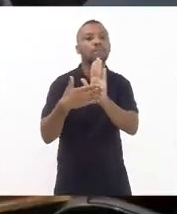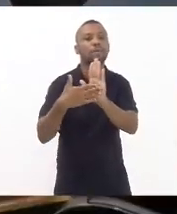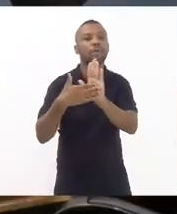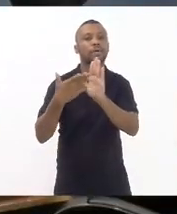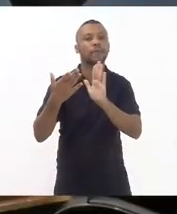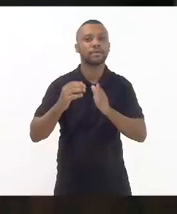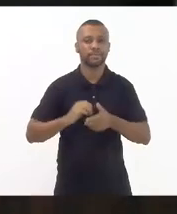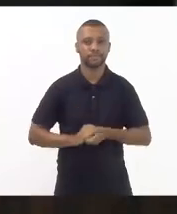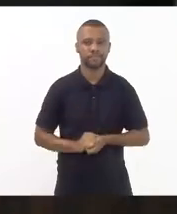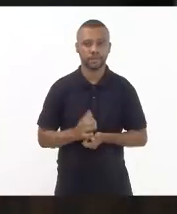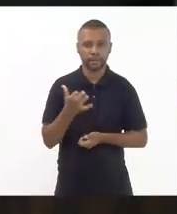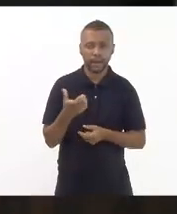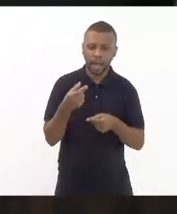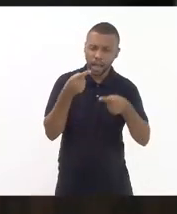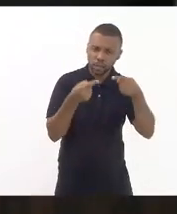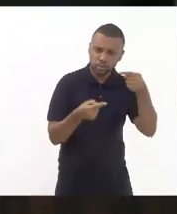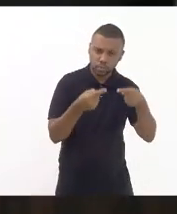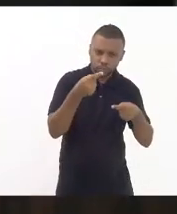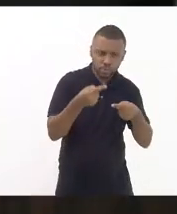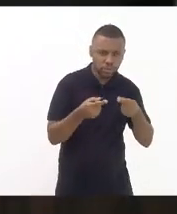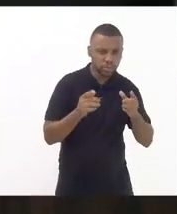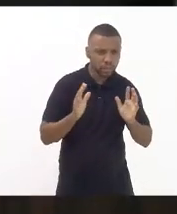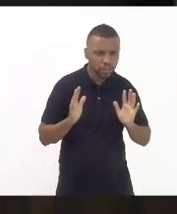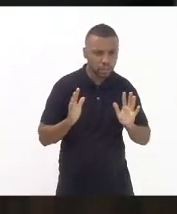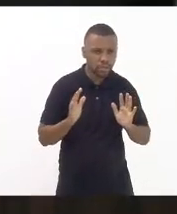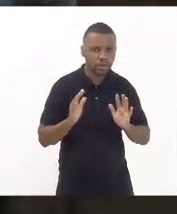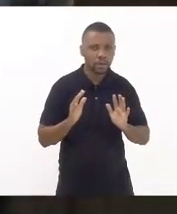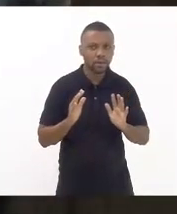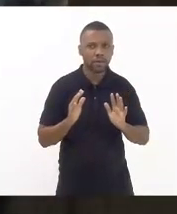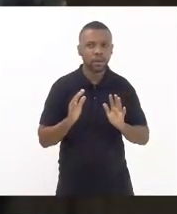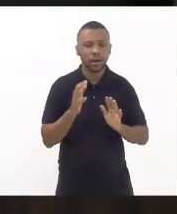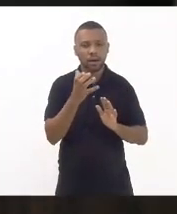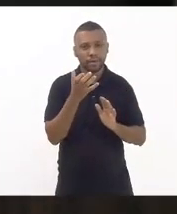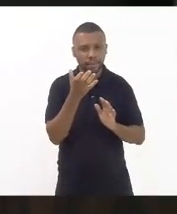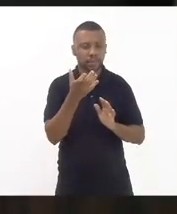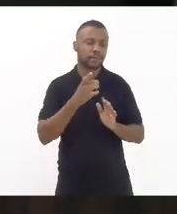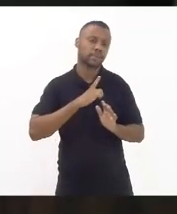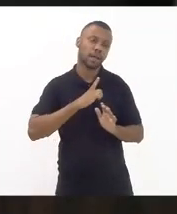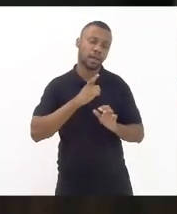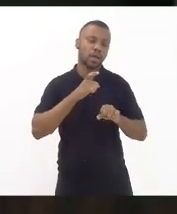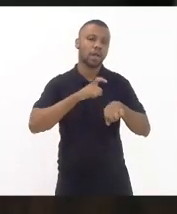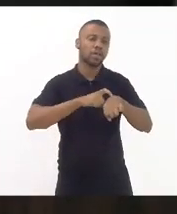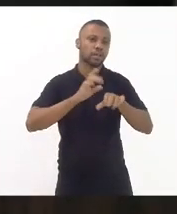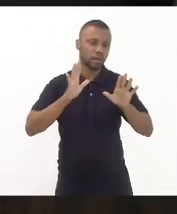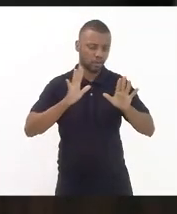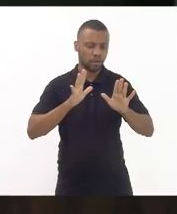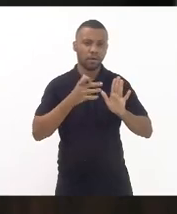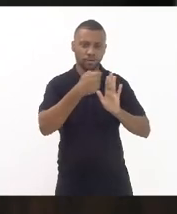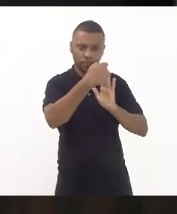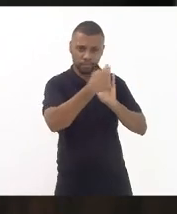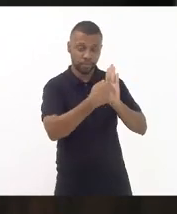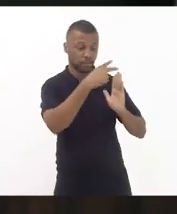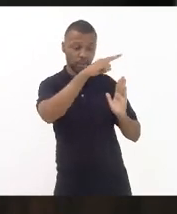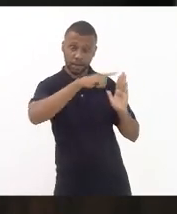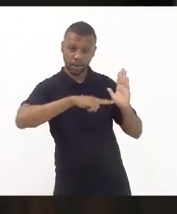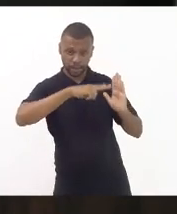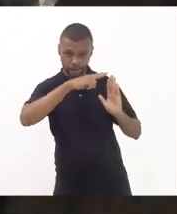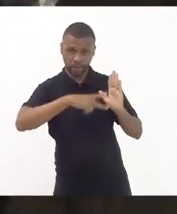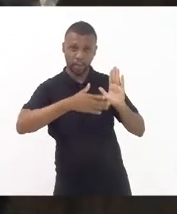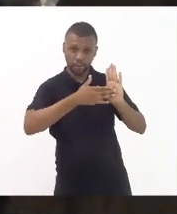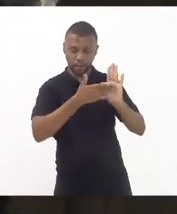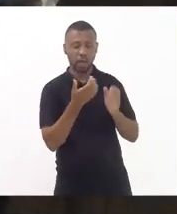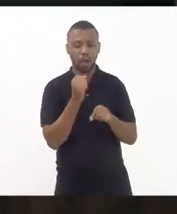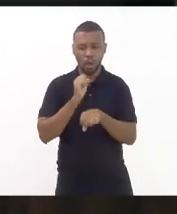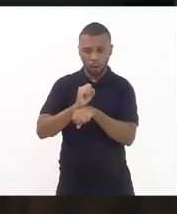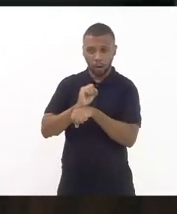Quer discutir? Não, Vossa Excelência terá... Eu vou cantar a matéria. Eu aguardo.